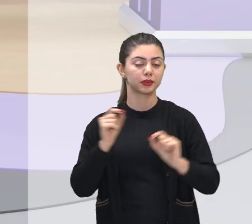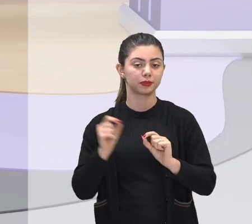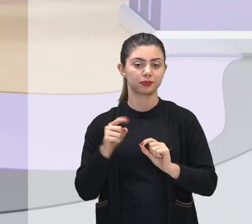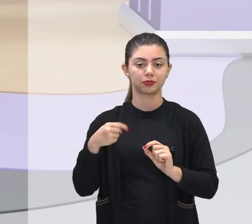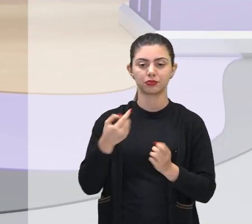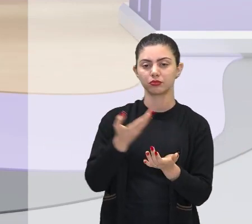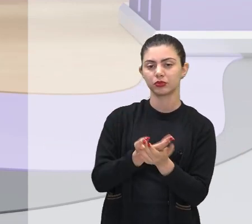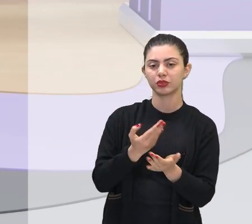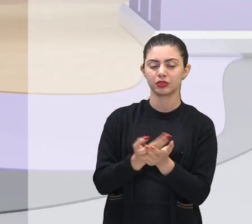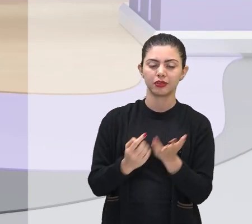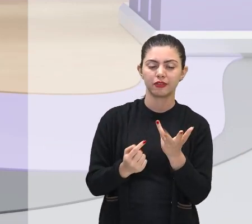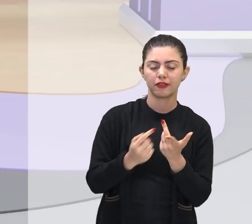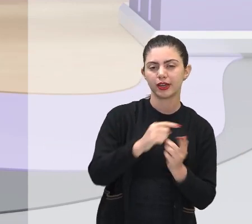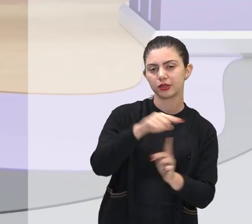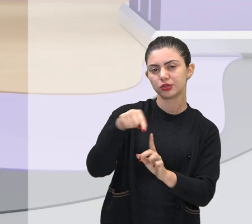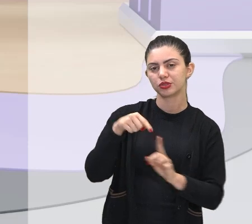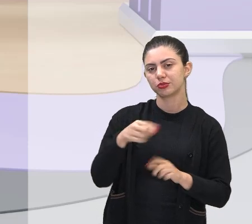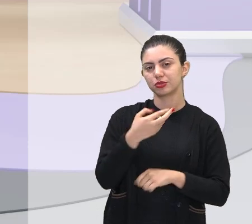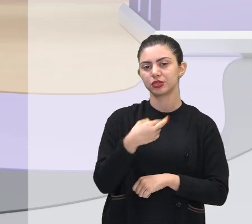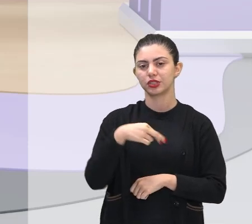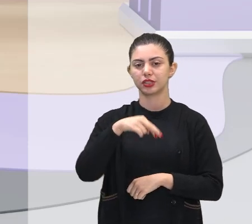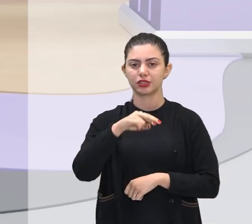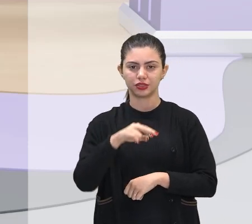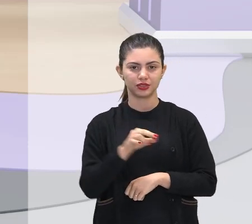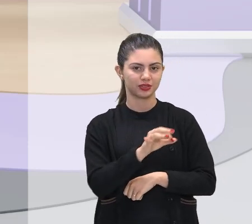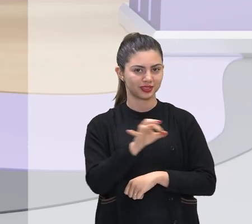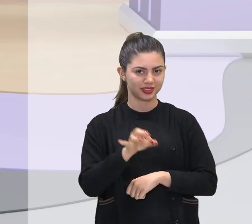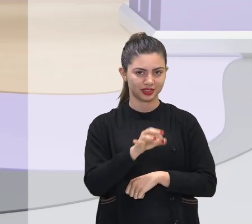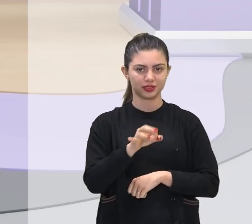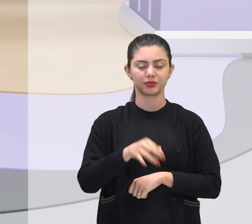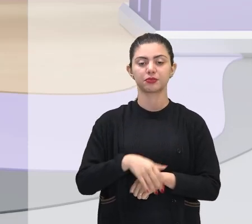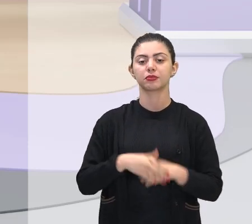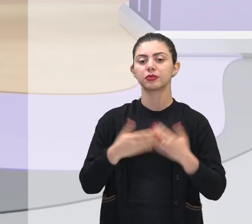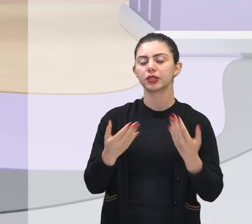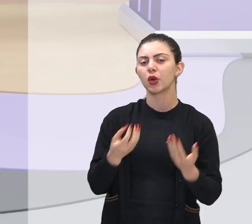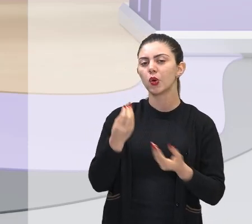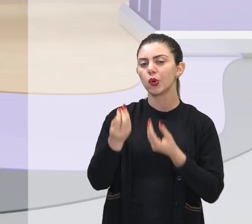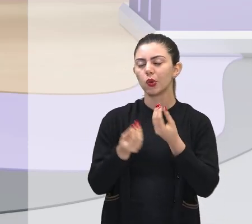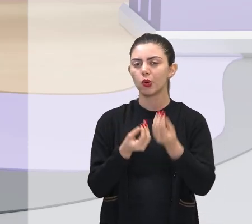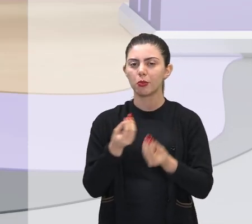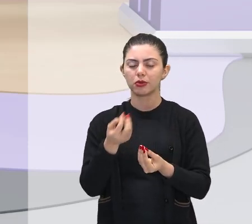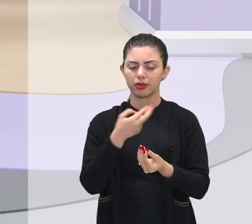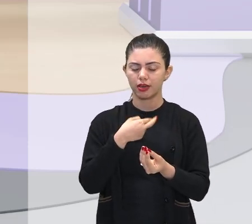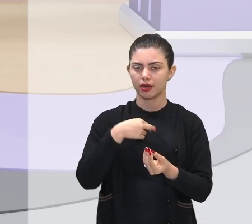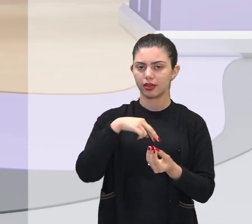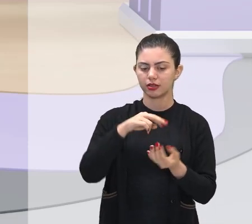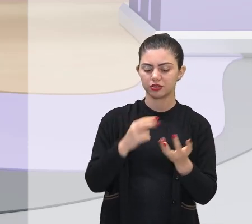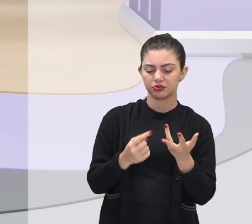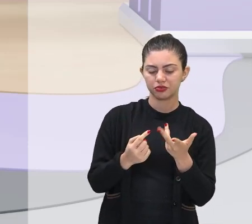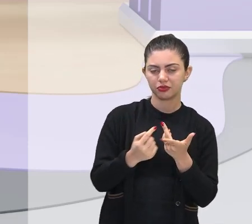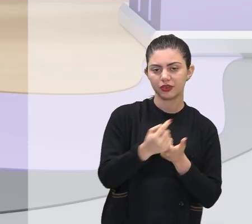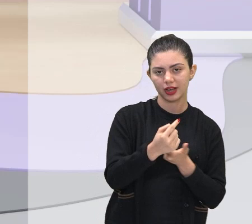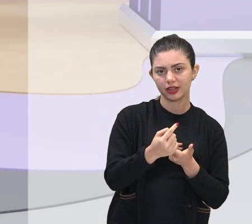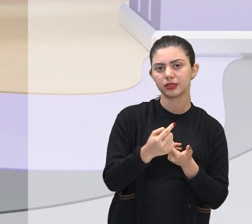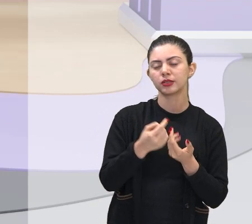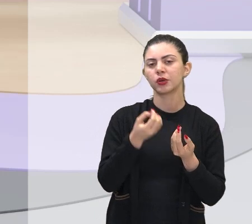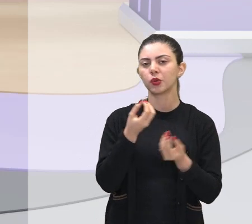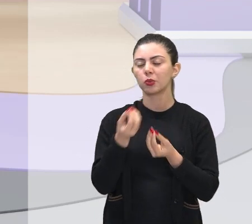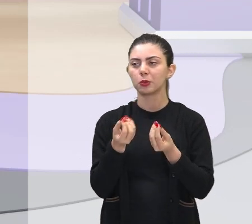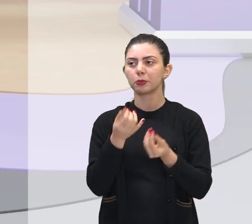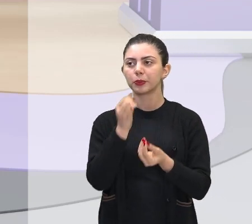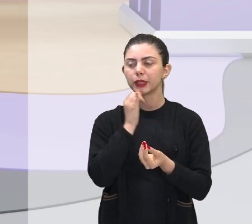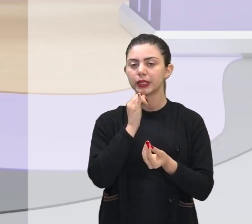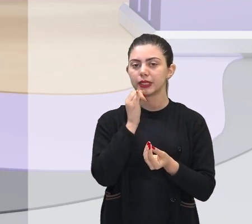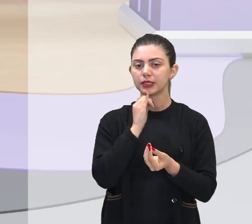nas diferentes crenças, nas diferentes religiões e como elas vão implicar, como elas implicam,